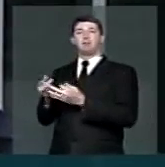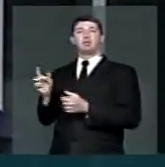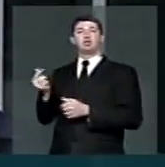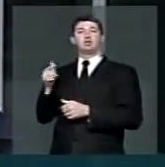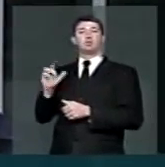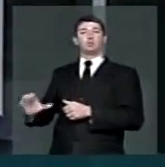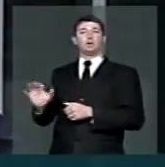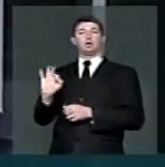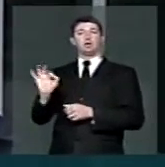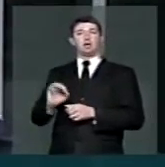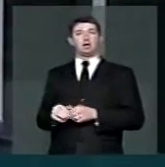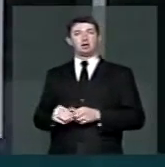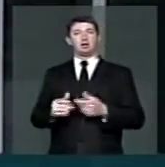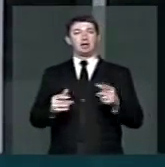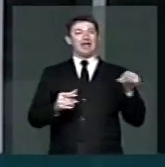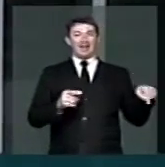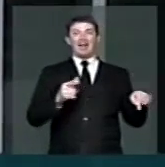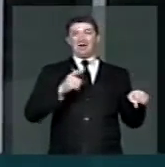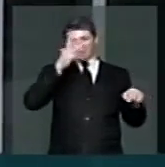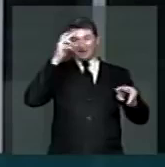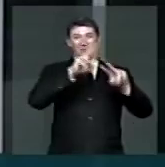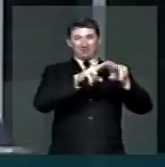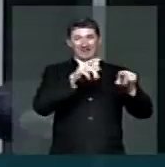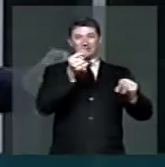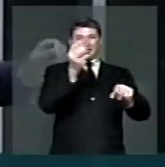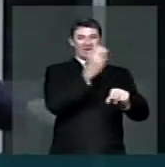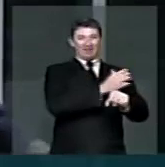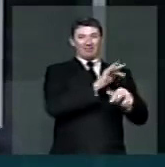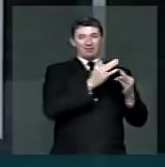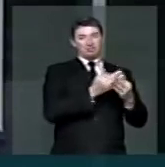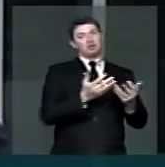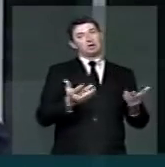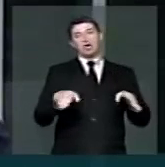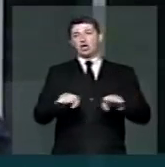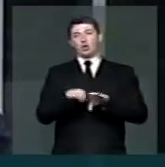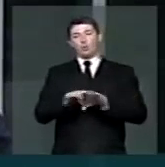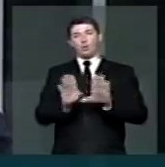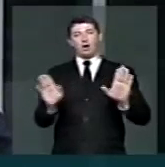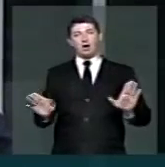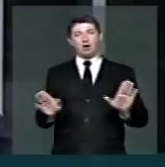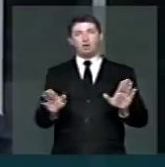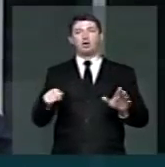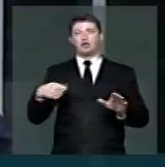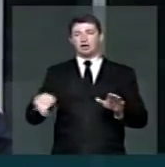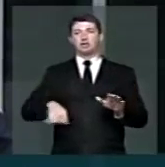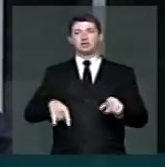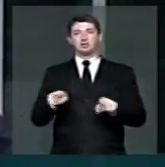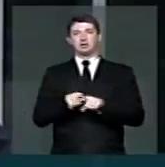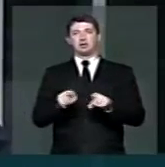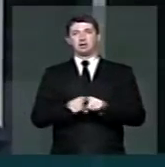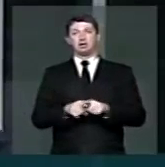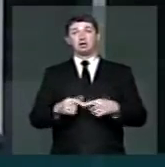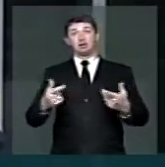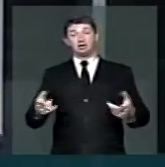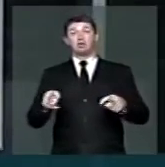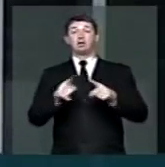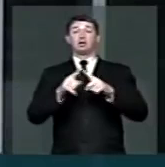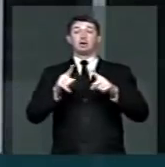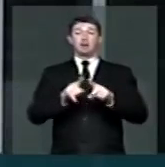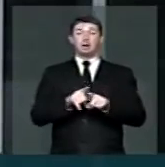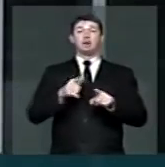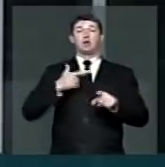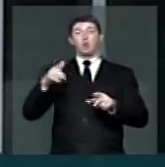injustiça. O ideal é que haja idêntica atenção com as famílias de quem é vítima do criminoso. Tivemos ainda